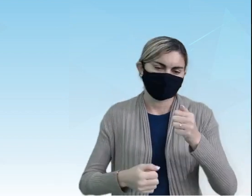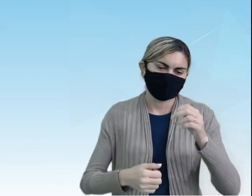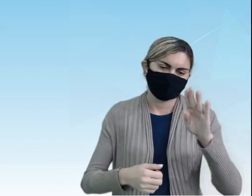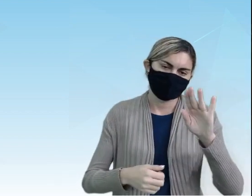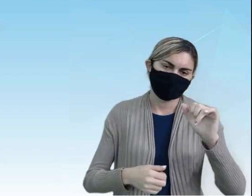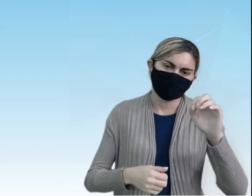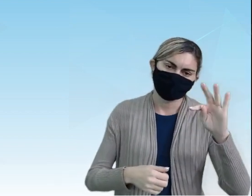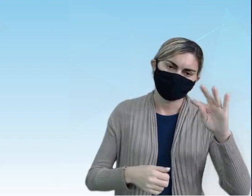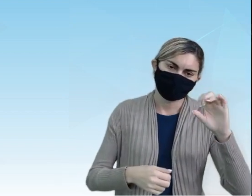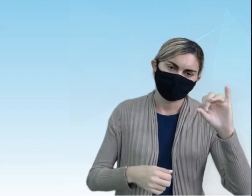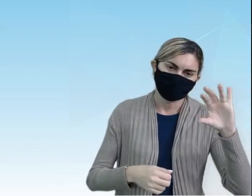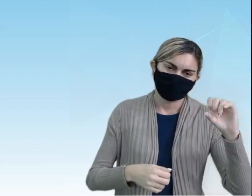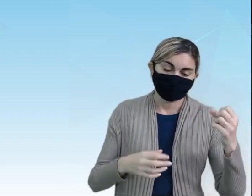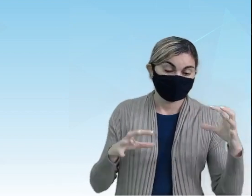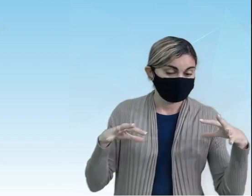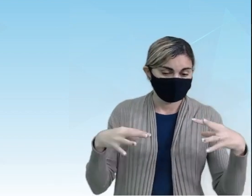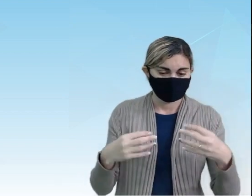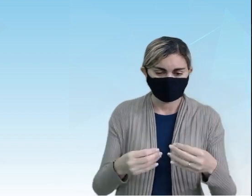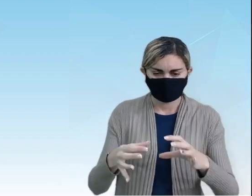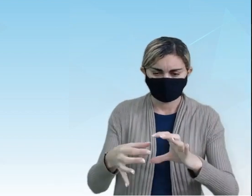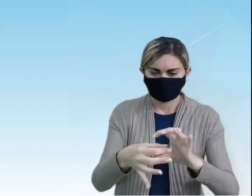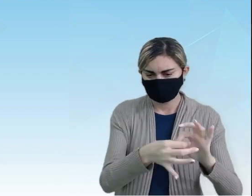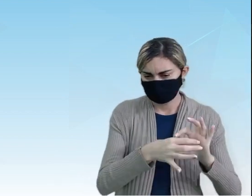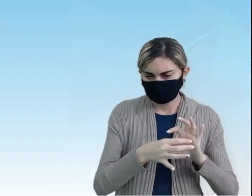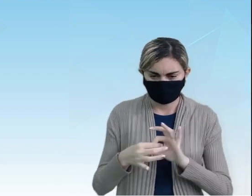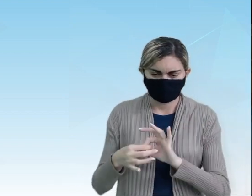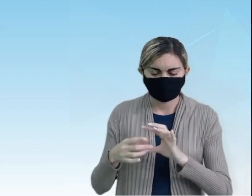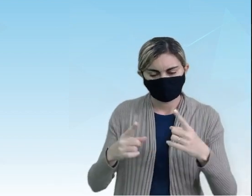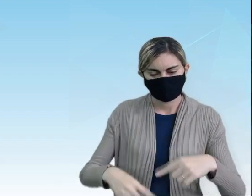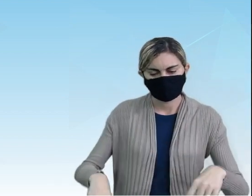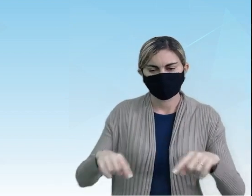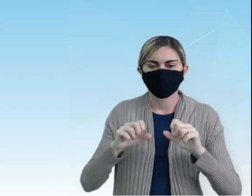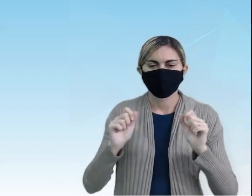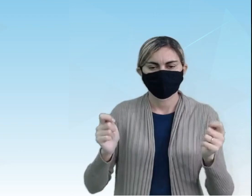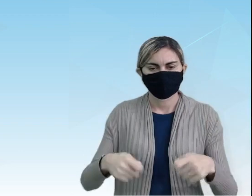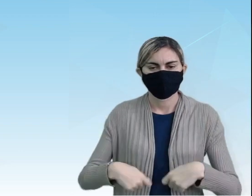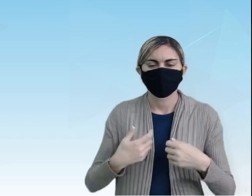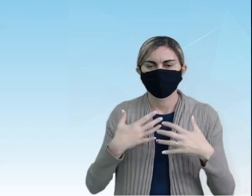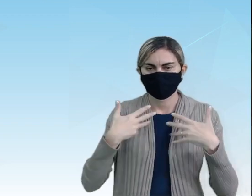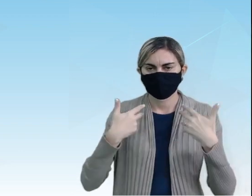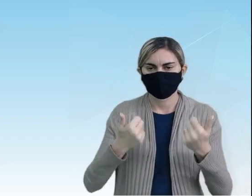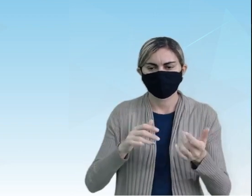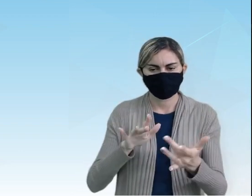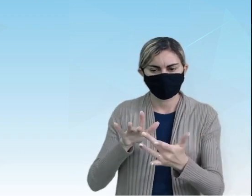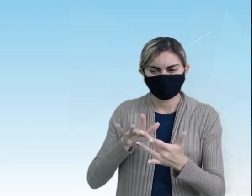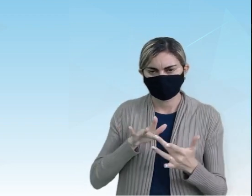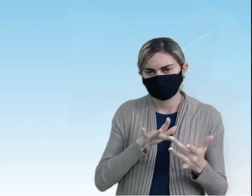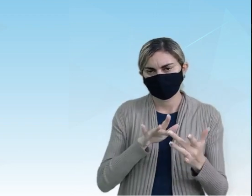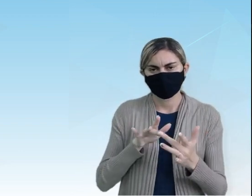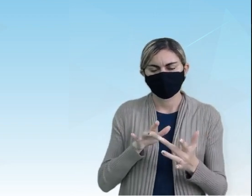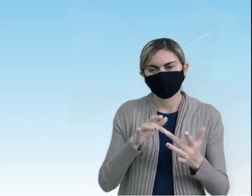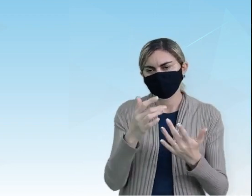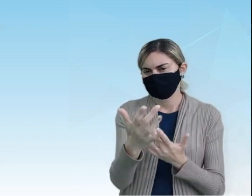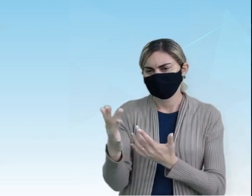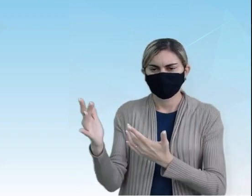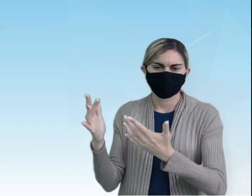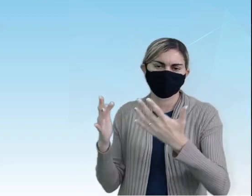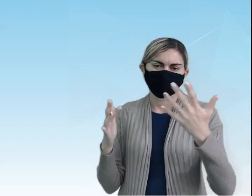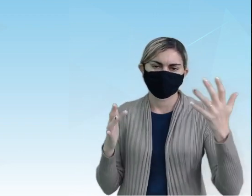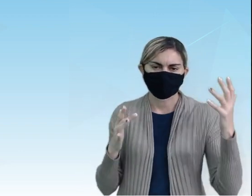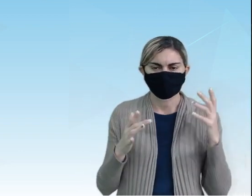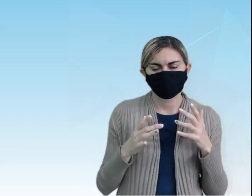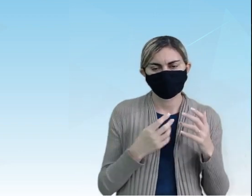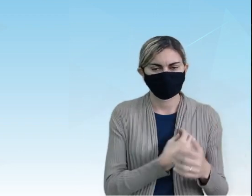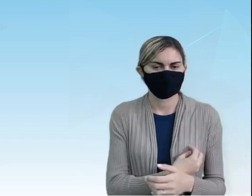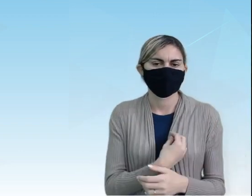seja, tudo está interligado para que a gente possa ter uma melhor conexão com a natureza e ter